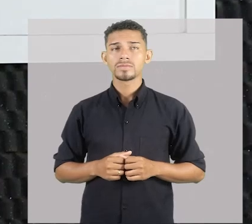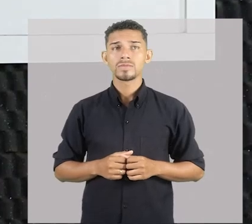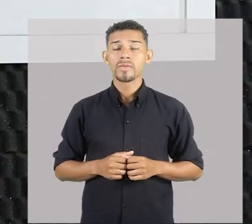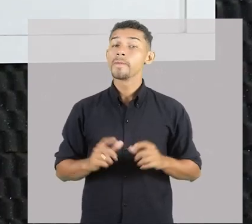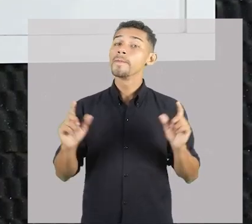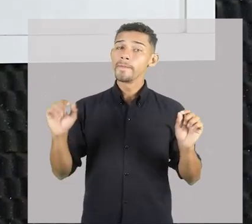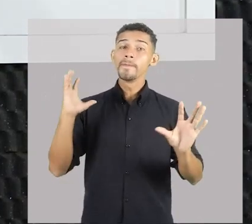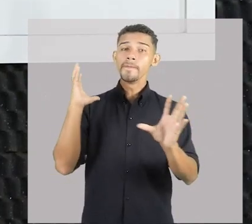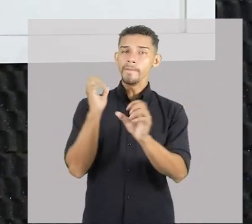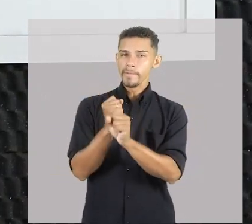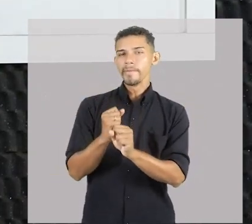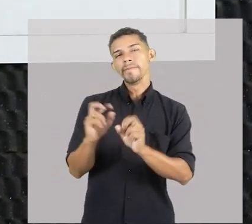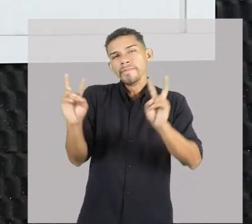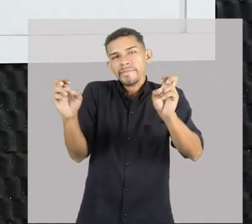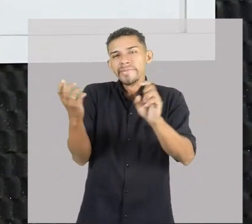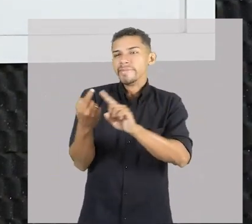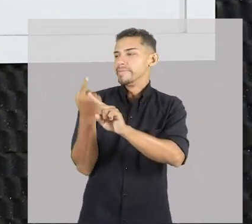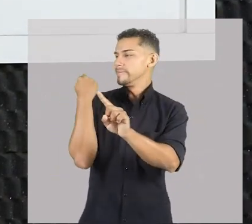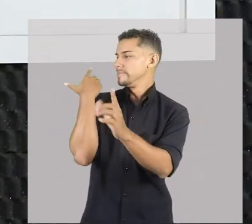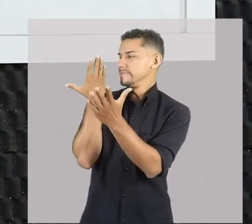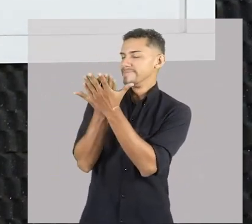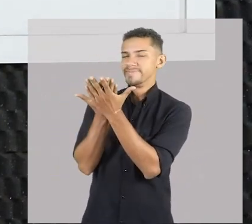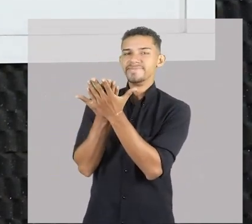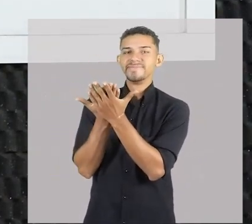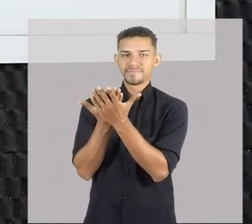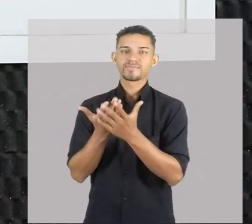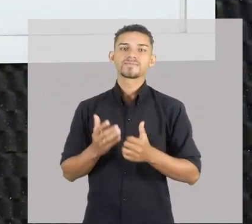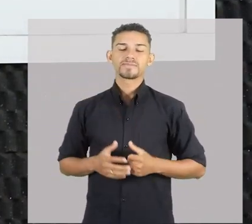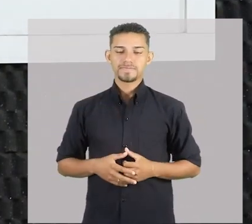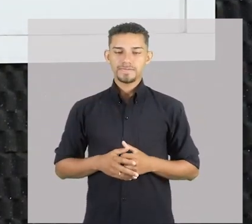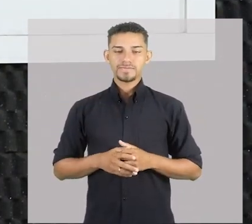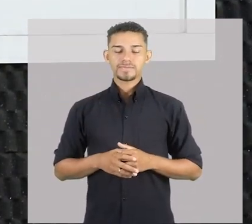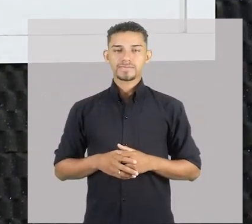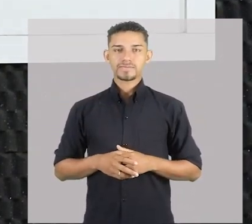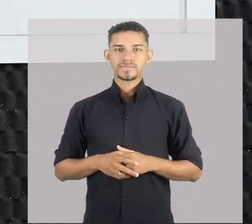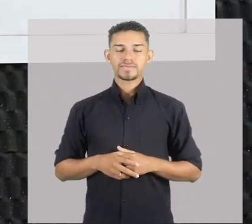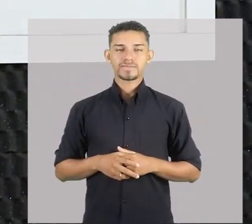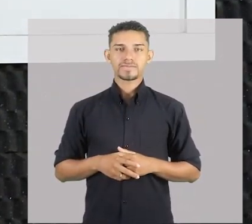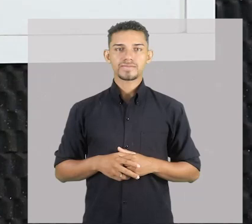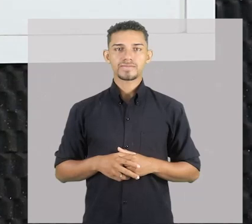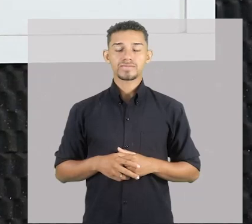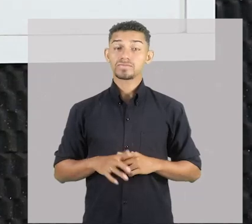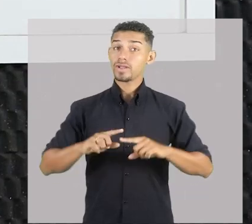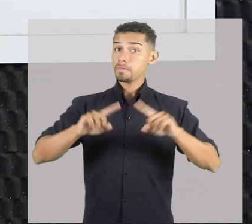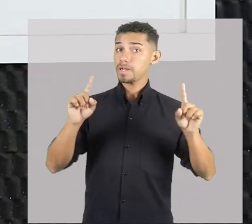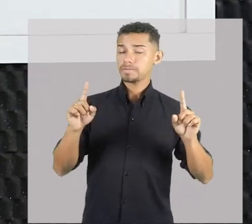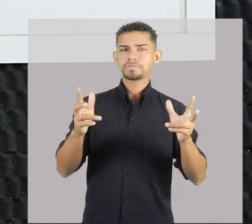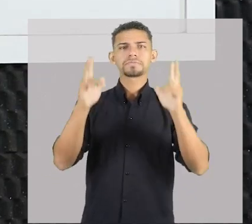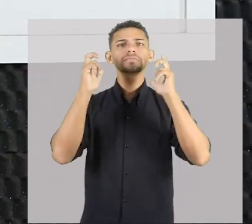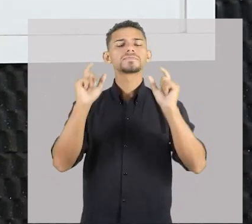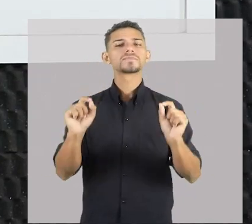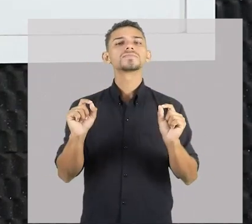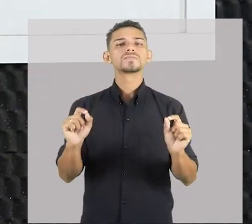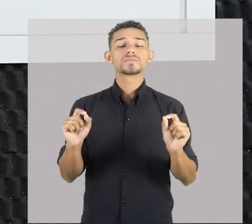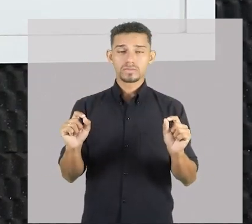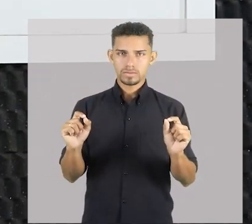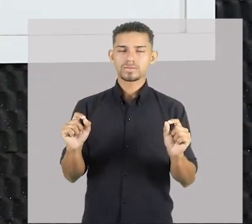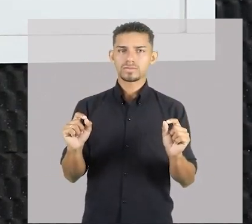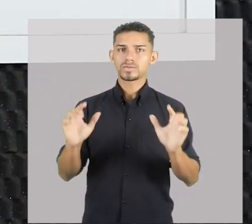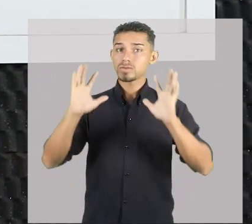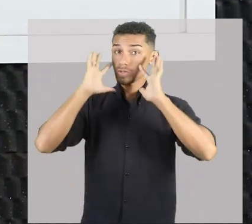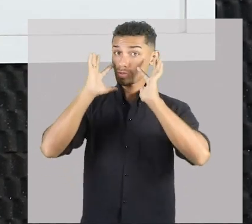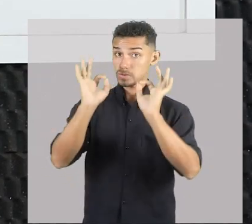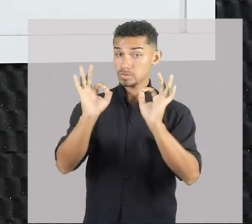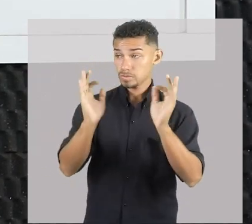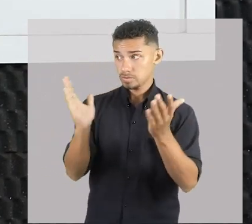que foi tema da nossa aula, da aula anterior, tá? Mas percebam um negócio, eu quero chamar a